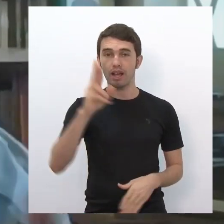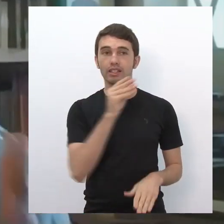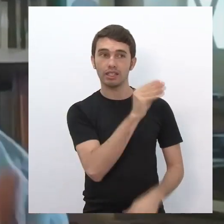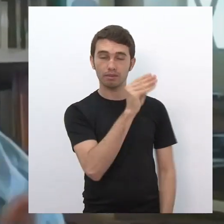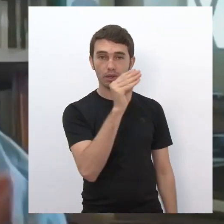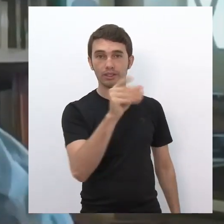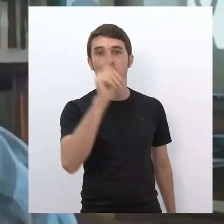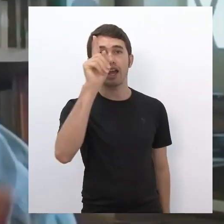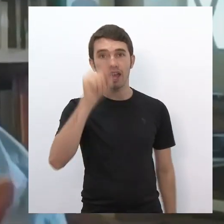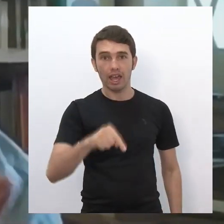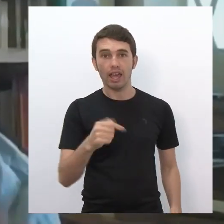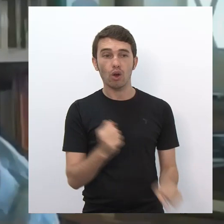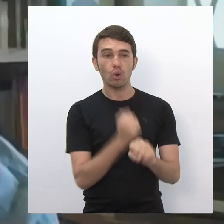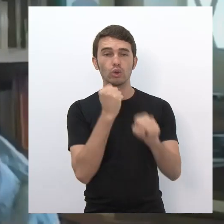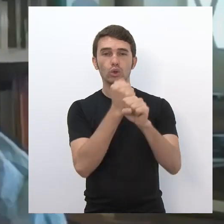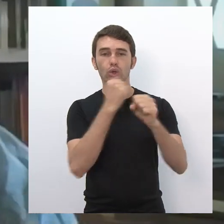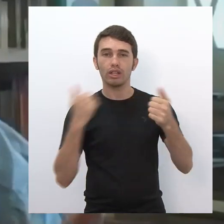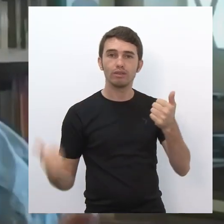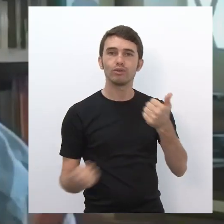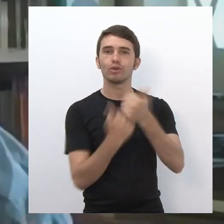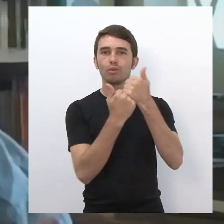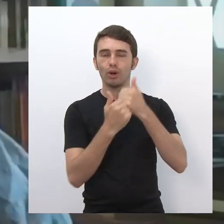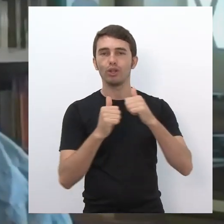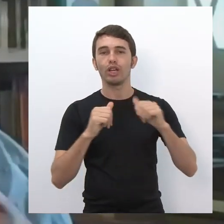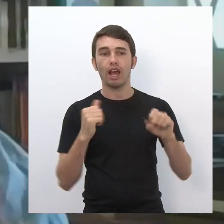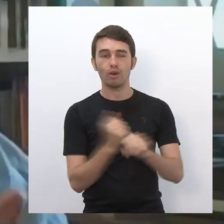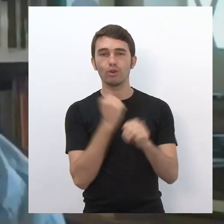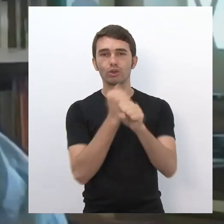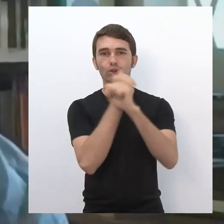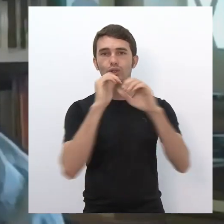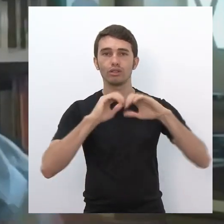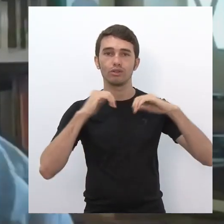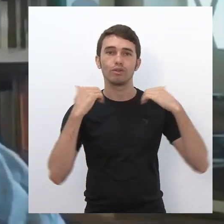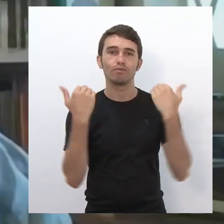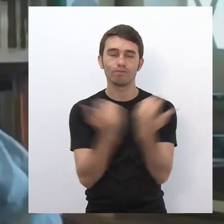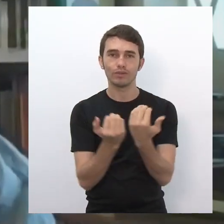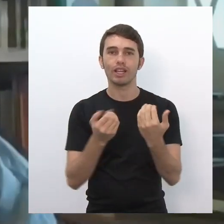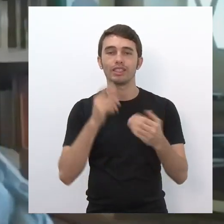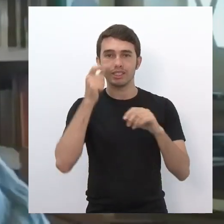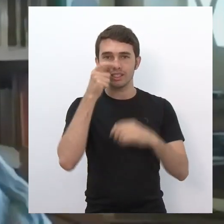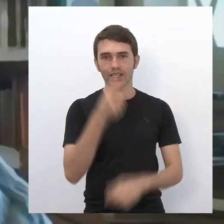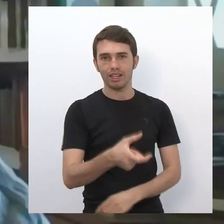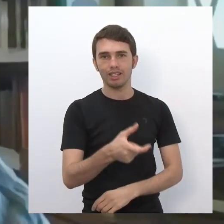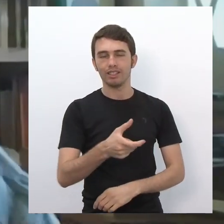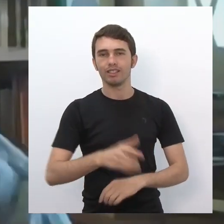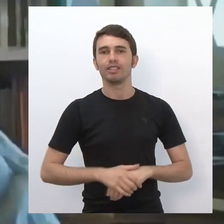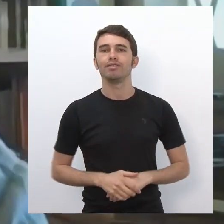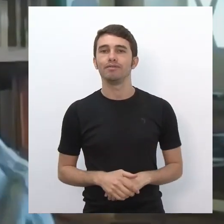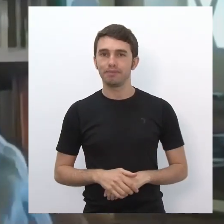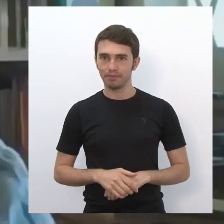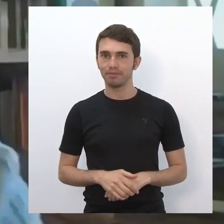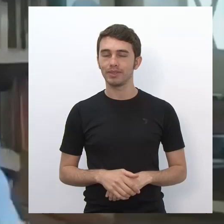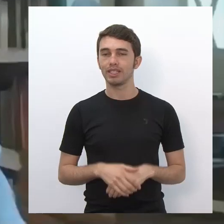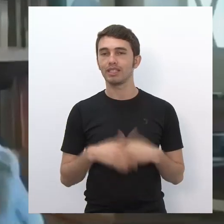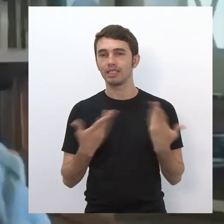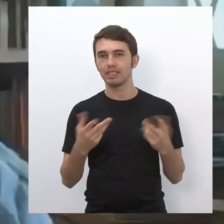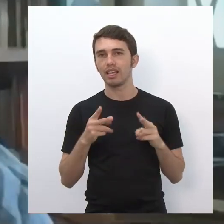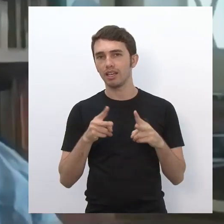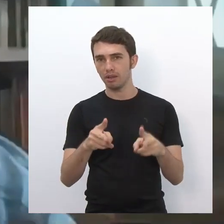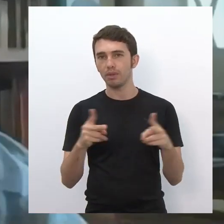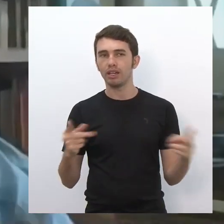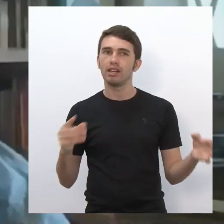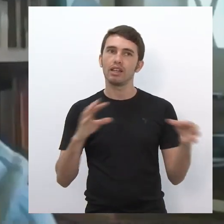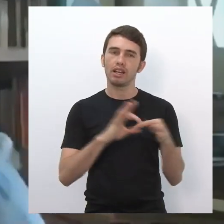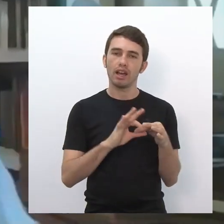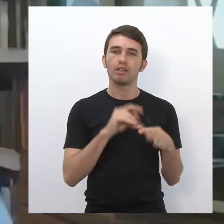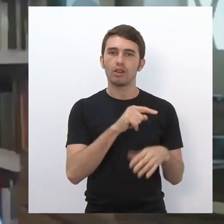é construir, é dar suporte à construção de comunidades de interesse, né? Sempre ligado a